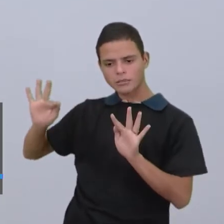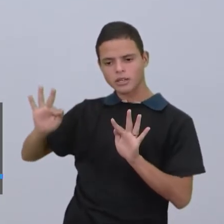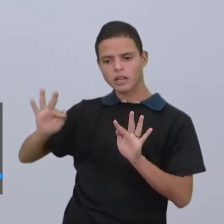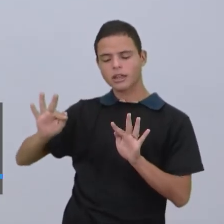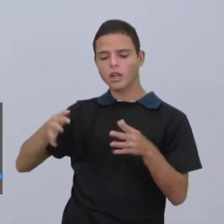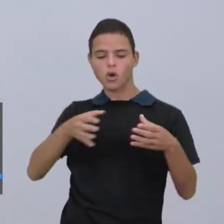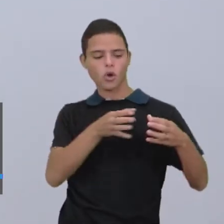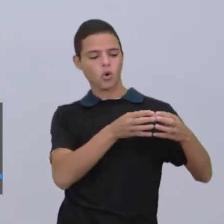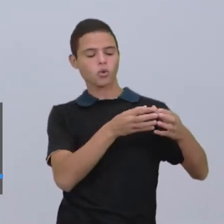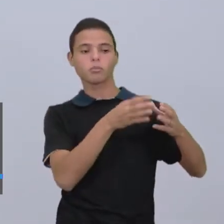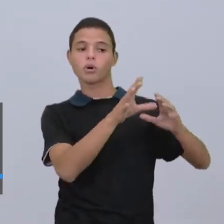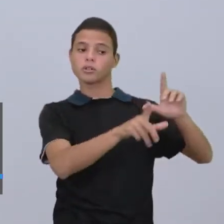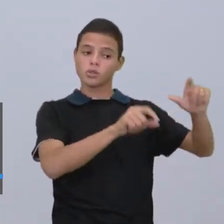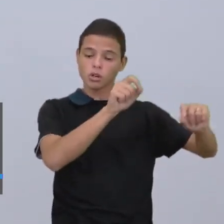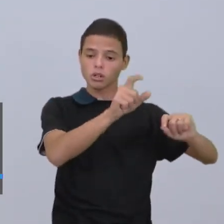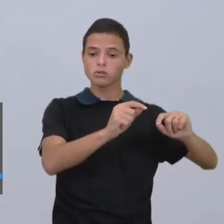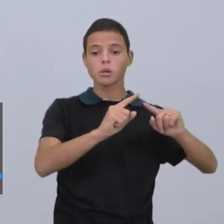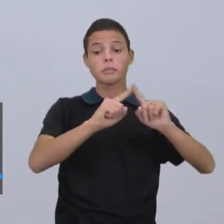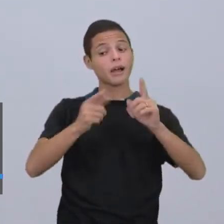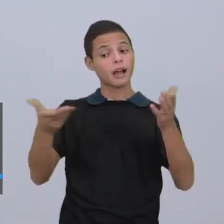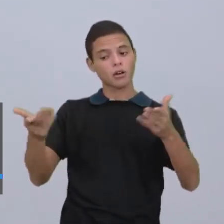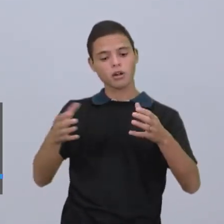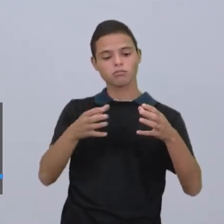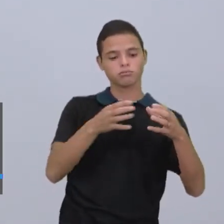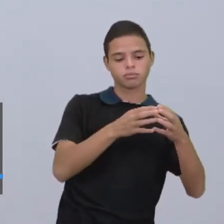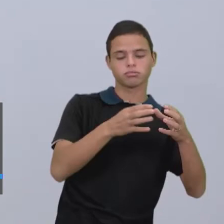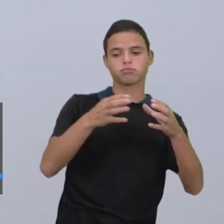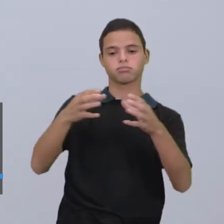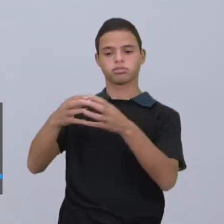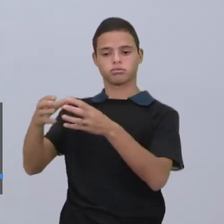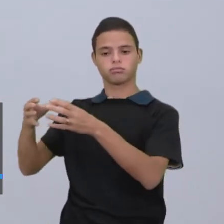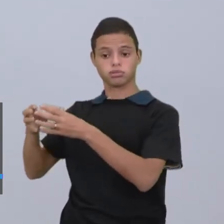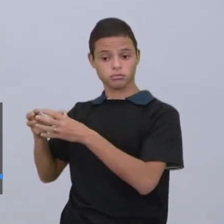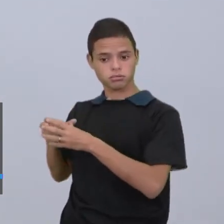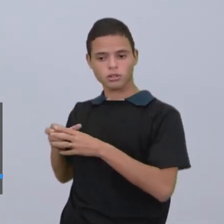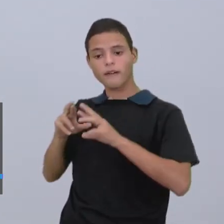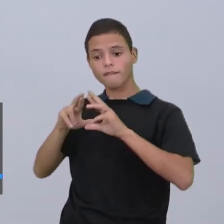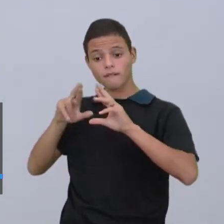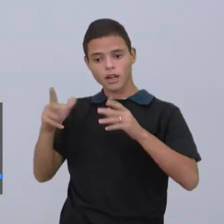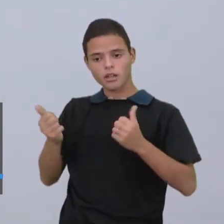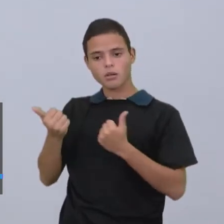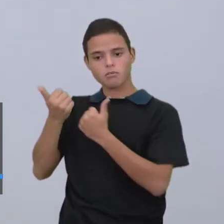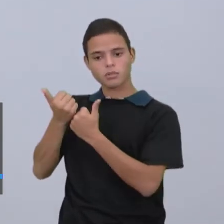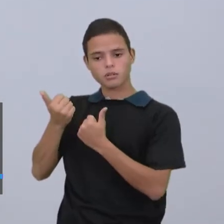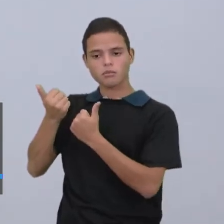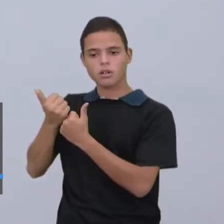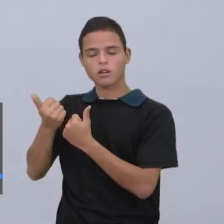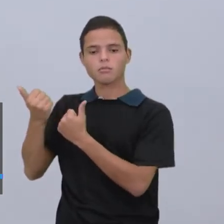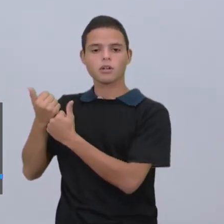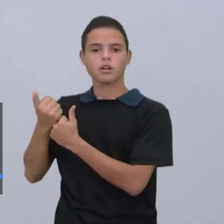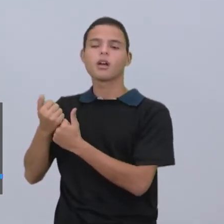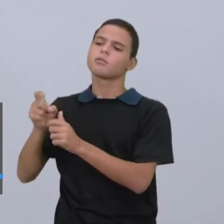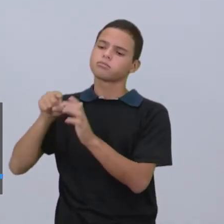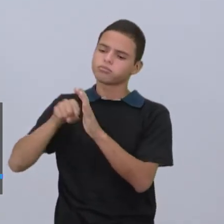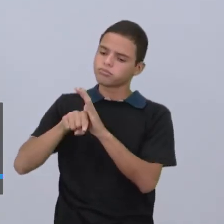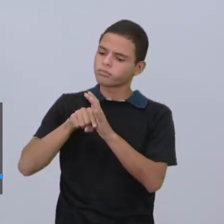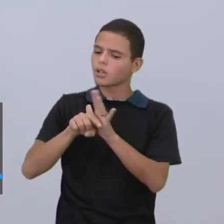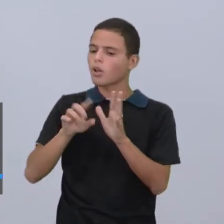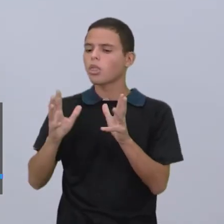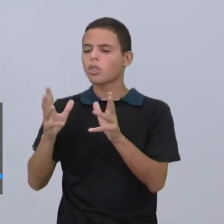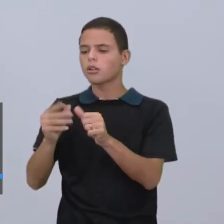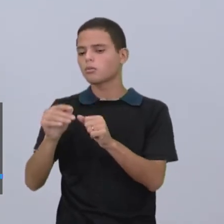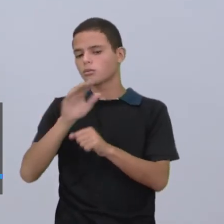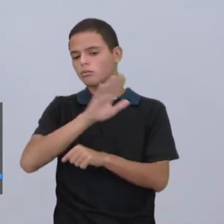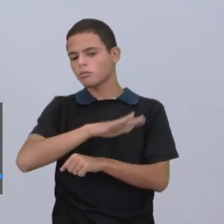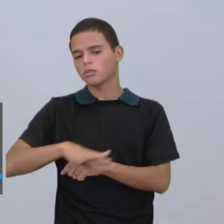sorteio. Nesse não, eu tenho subgrupos, tem lá o pessoal, subgrupos, e eu pego um subgrupo inteiro e pesquiso todo mundo daquele